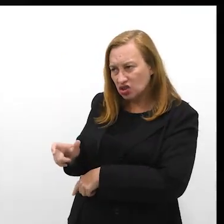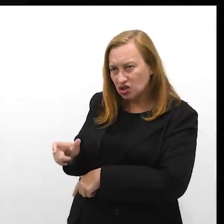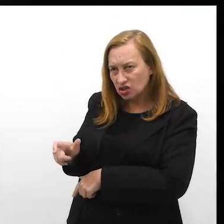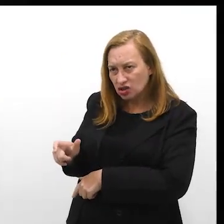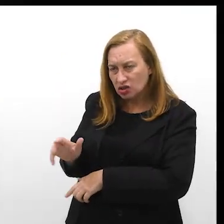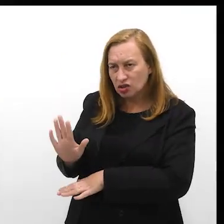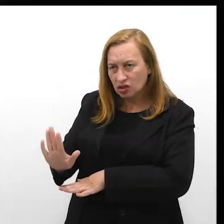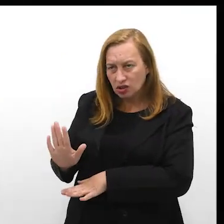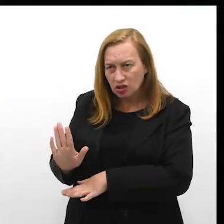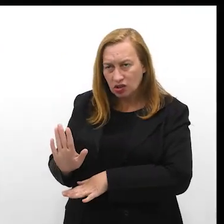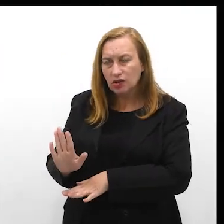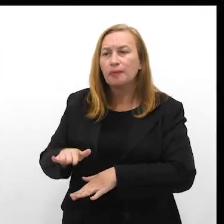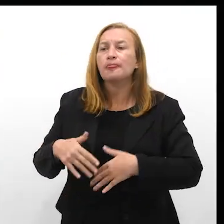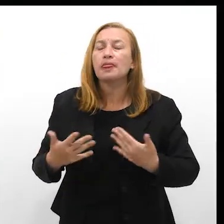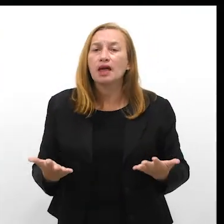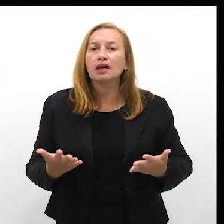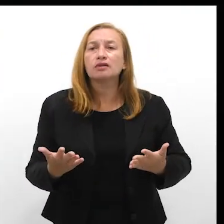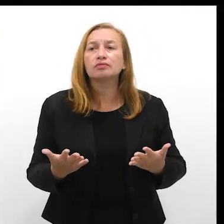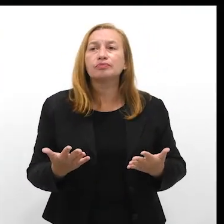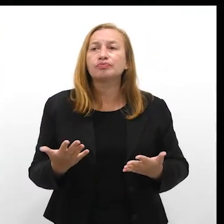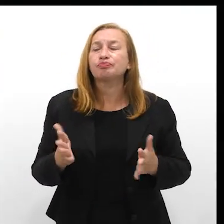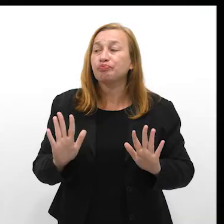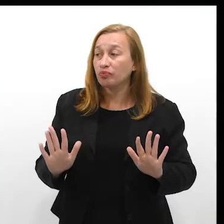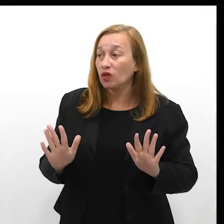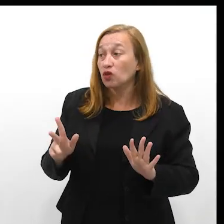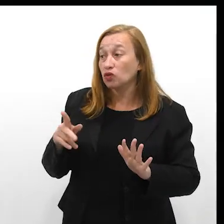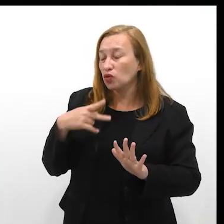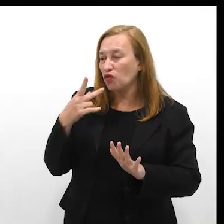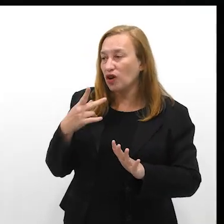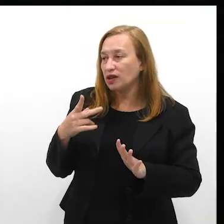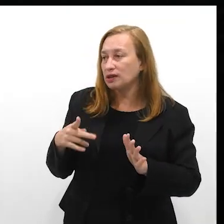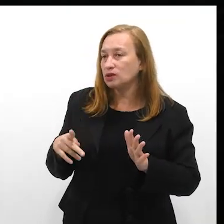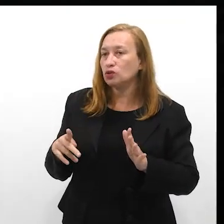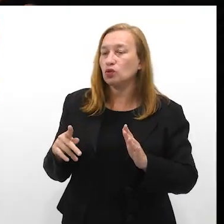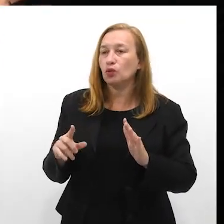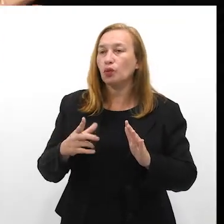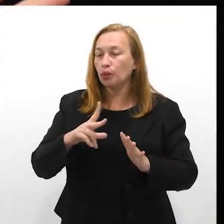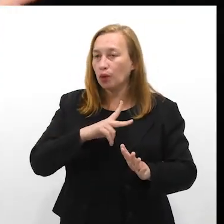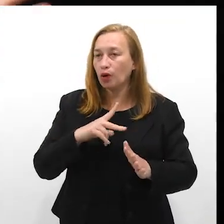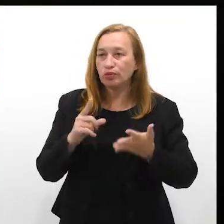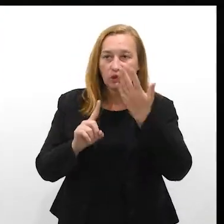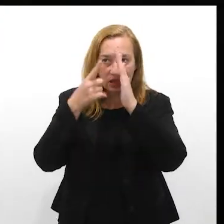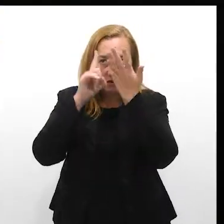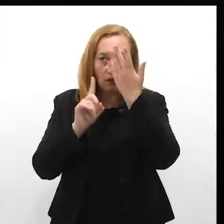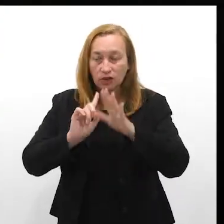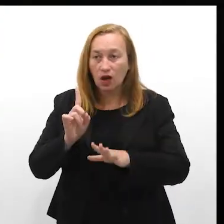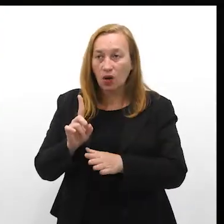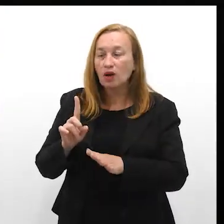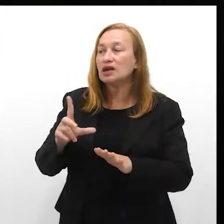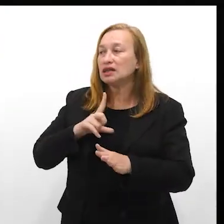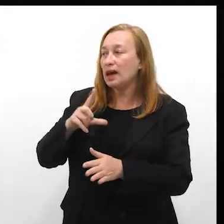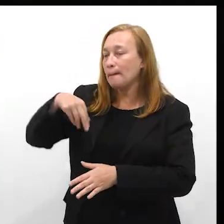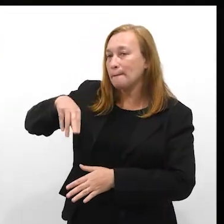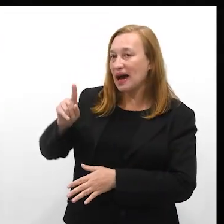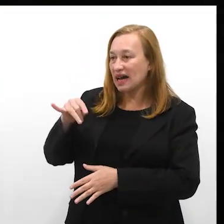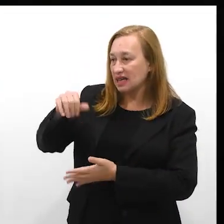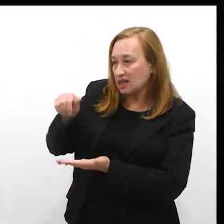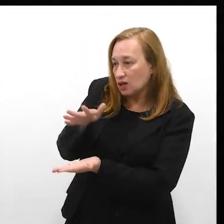estou falando do artista do carnaval, porque ele é o Sim. do fazer. Não tem como, né? Embora já tenha essas máquinas aí que copiam